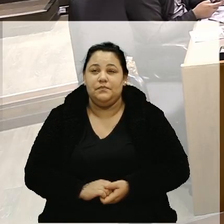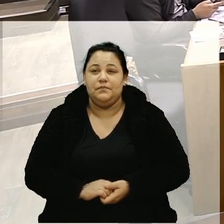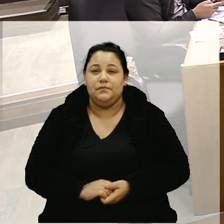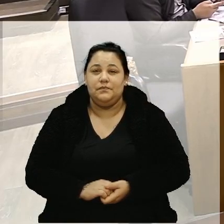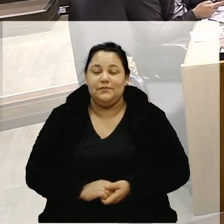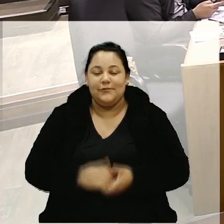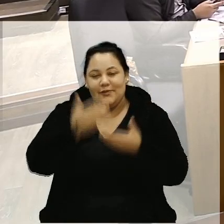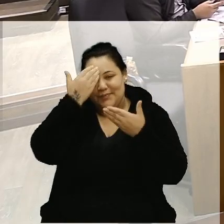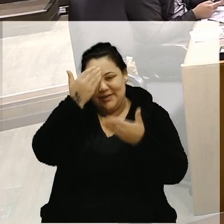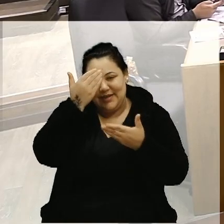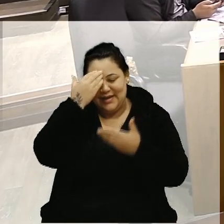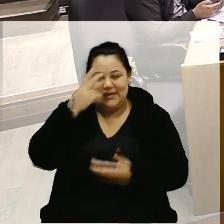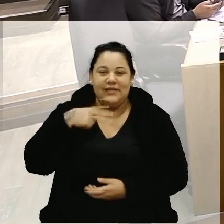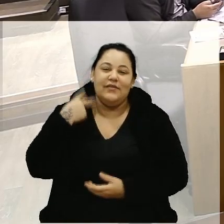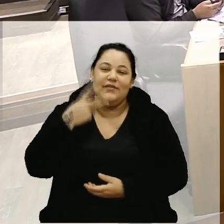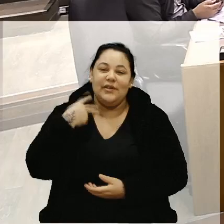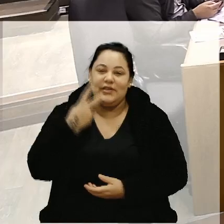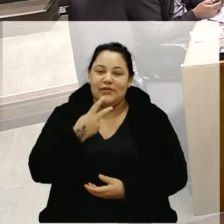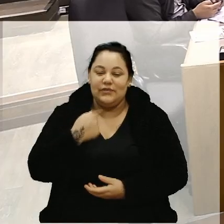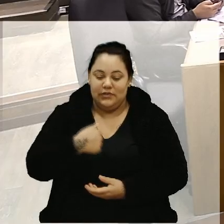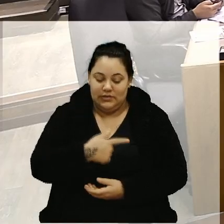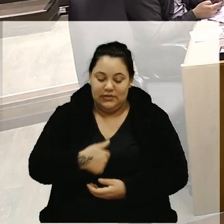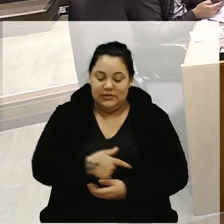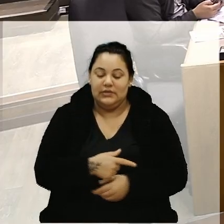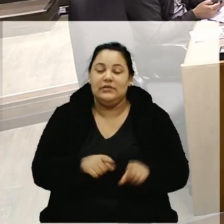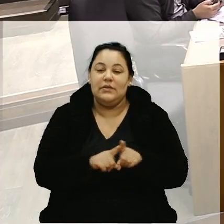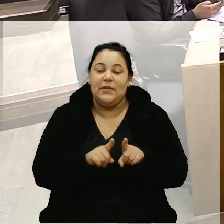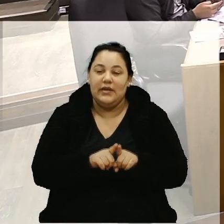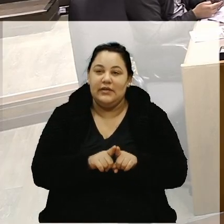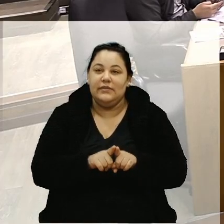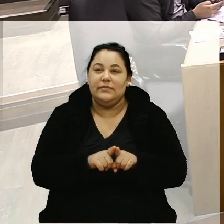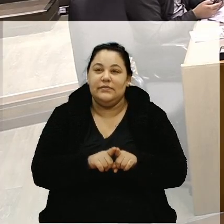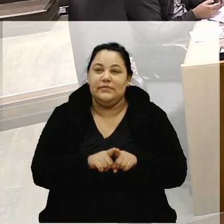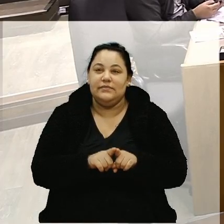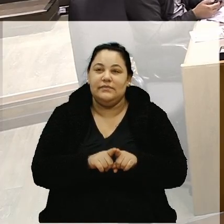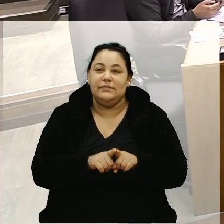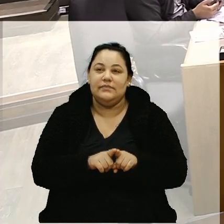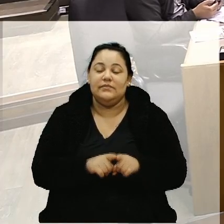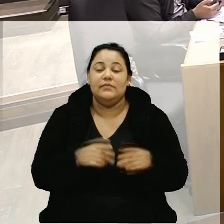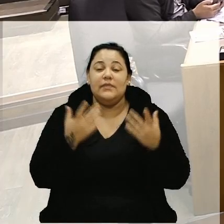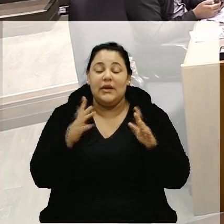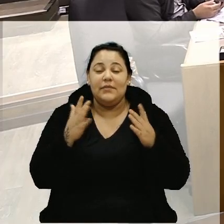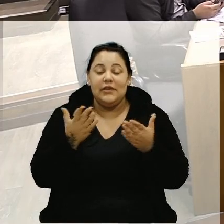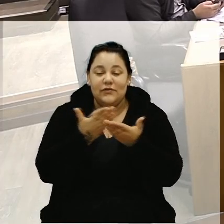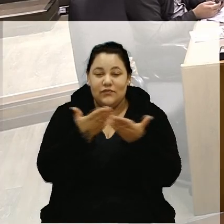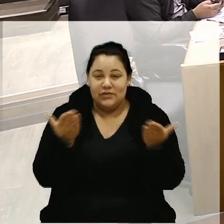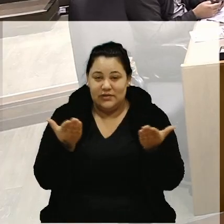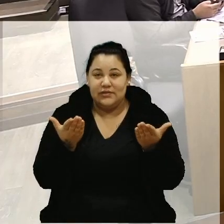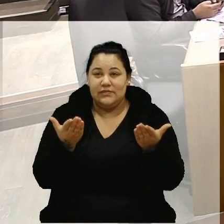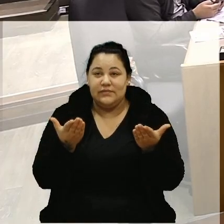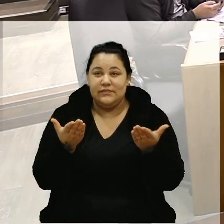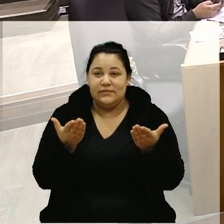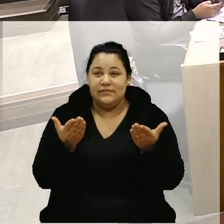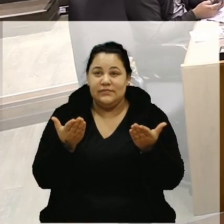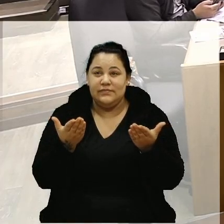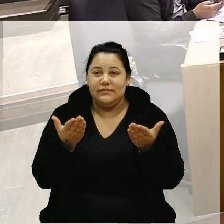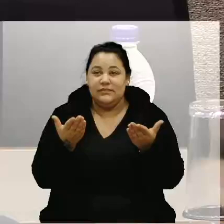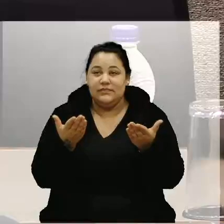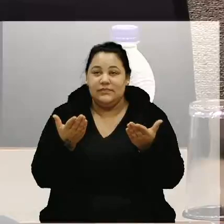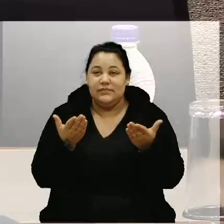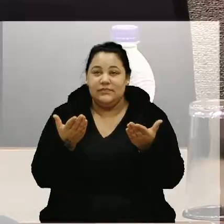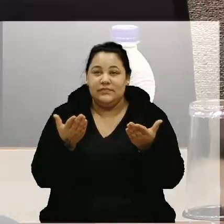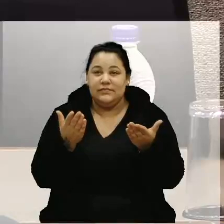Obrigado pela parte, vereador Zanquim. Parabenizo o senhor por trazer essa realidade dessa